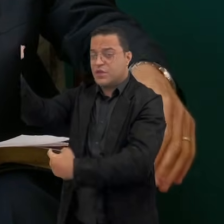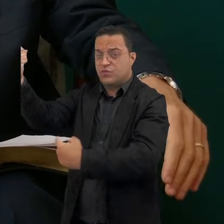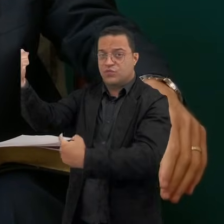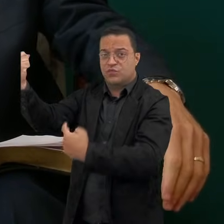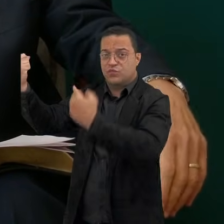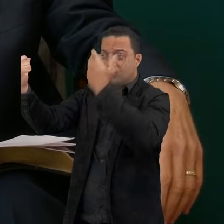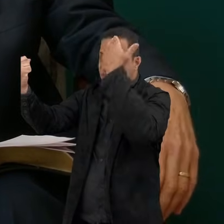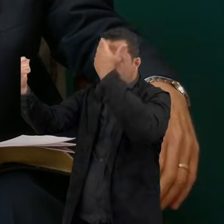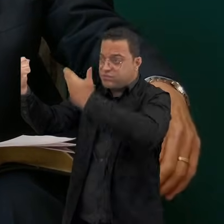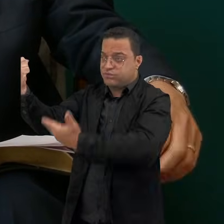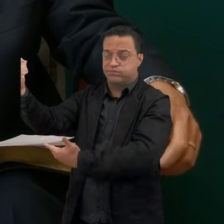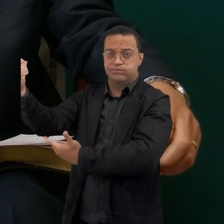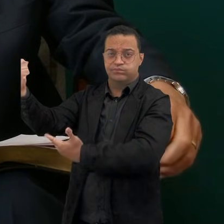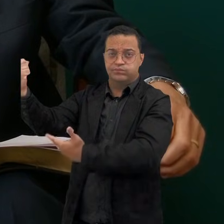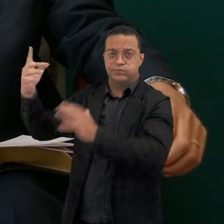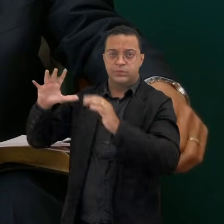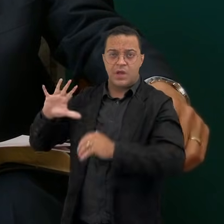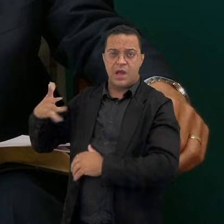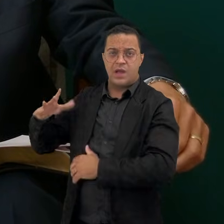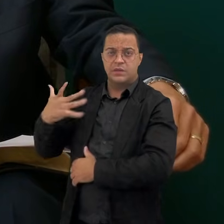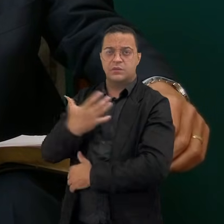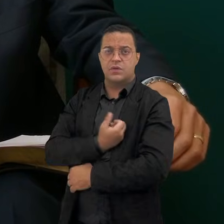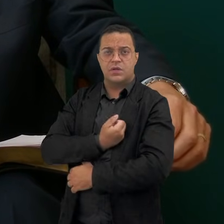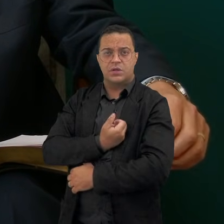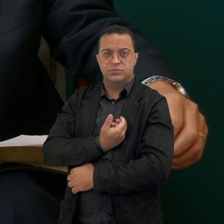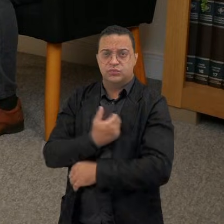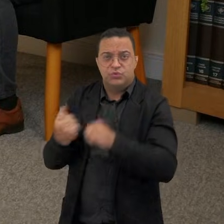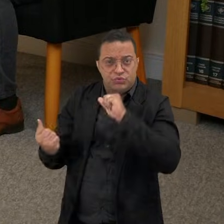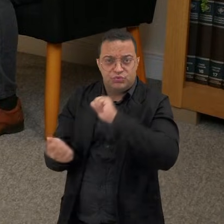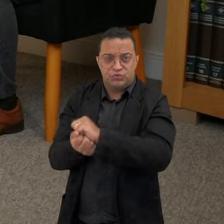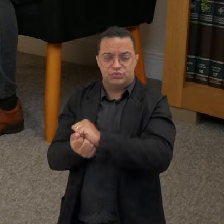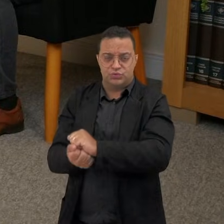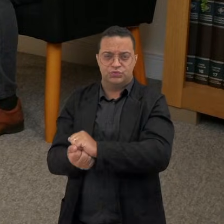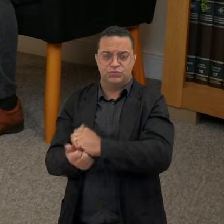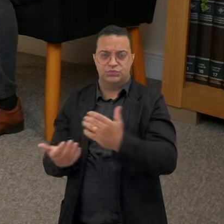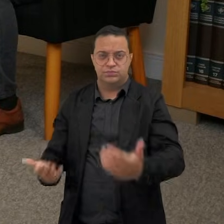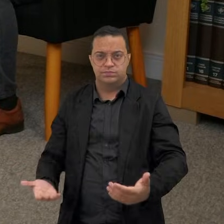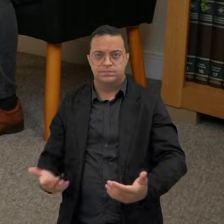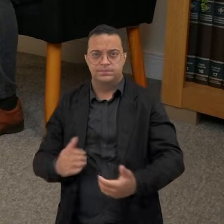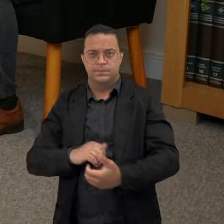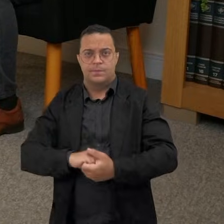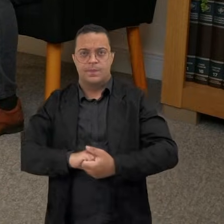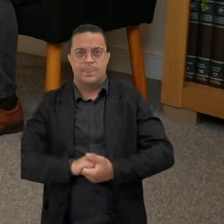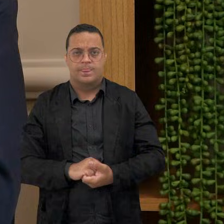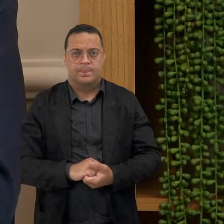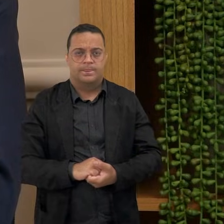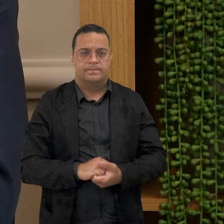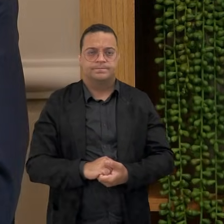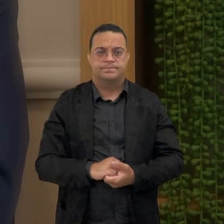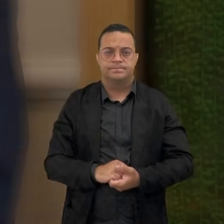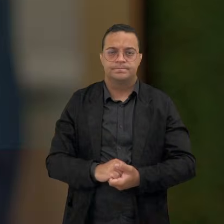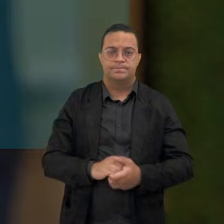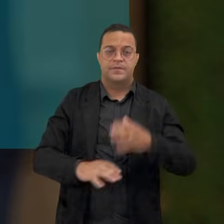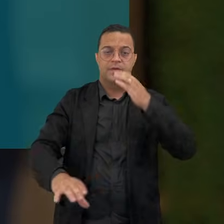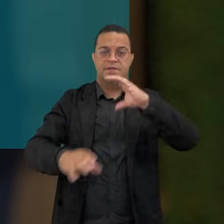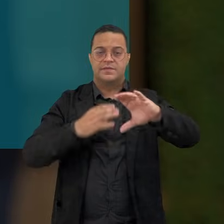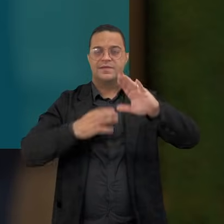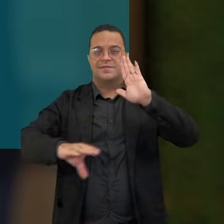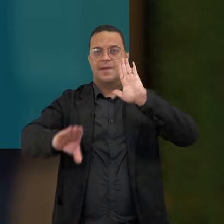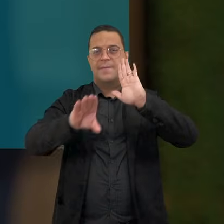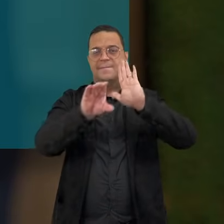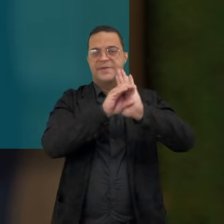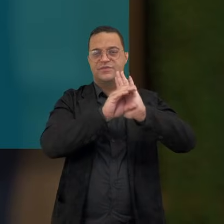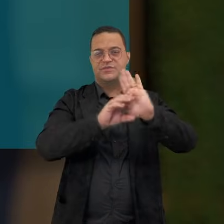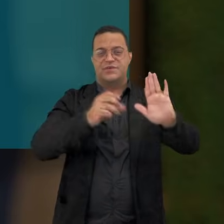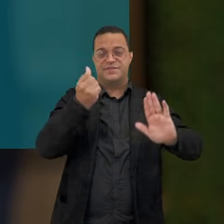eternidade, nós vamos ser os remidos do Senhor. Então lá isso é em muito Cantares maravilhoso. 6:13, né, Fernando? Volta, volta,